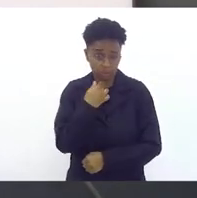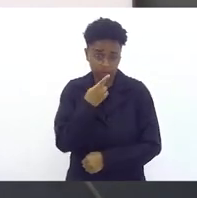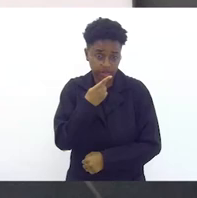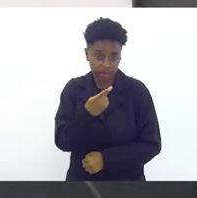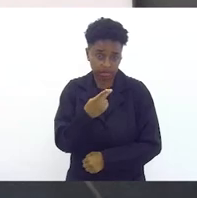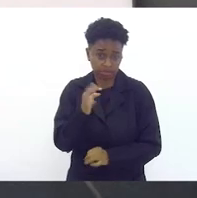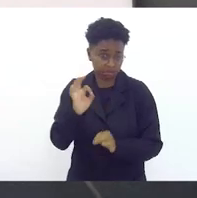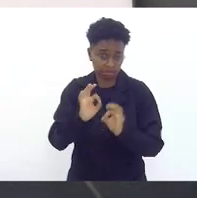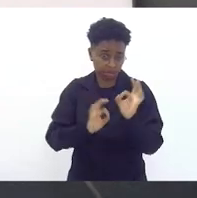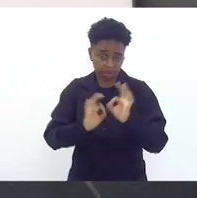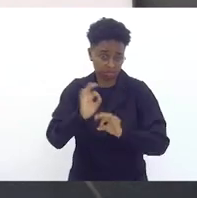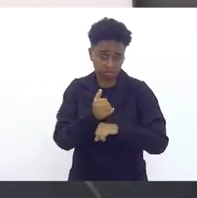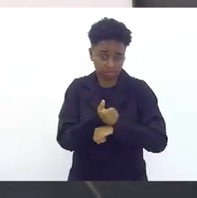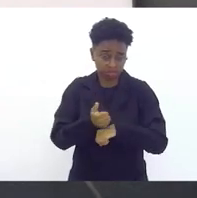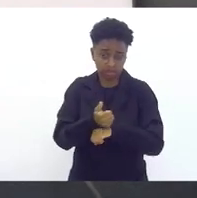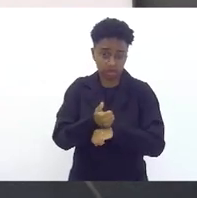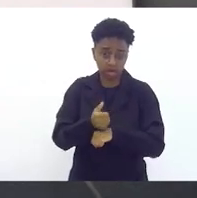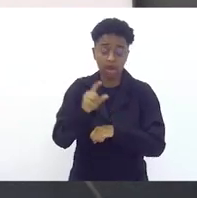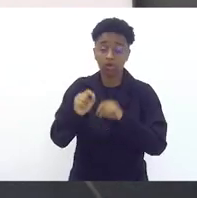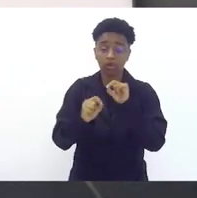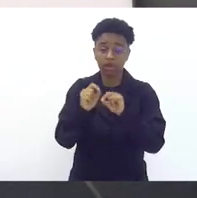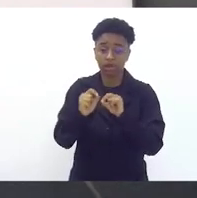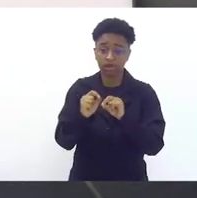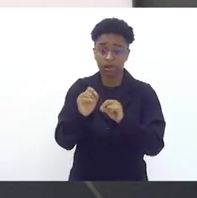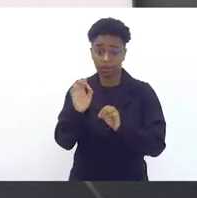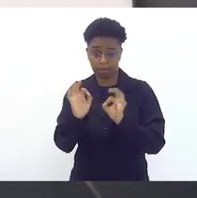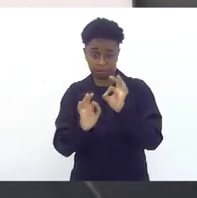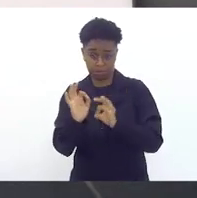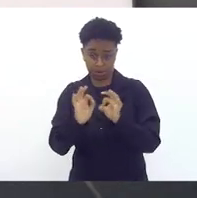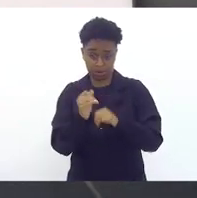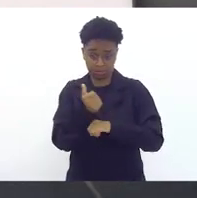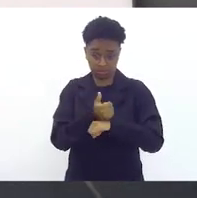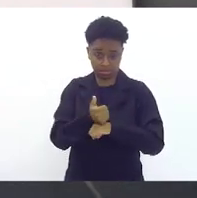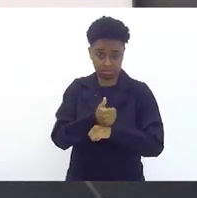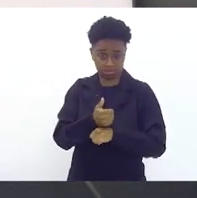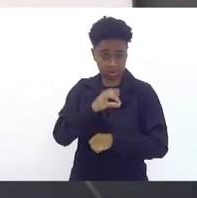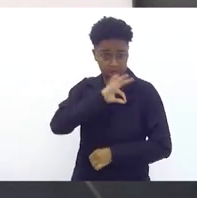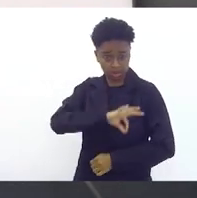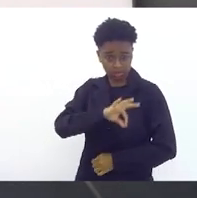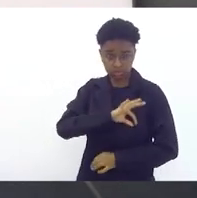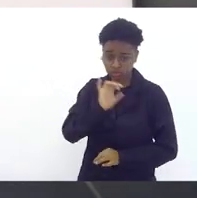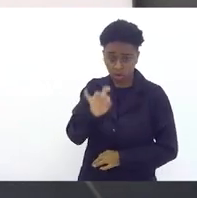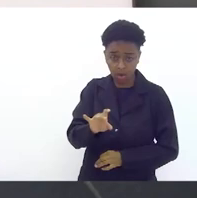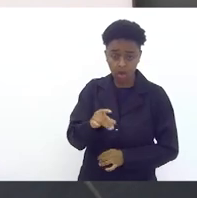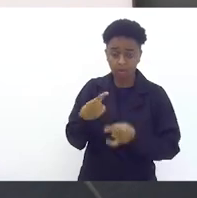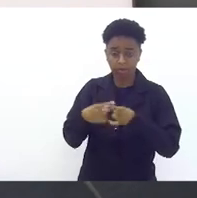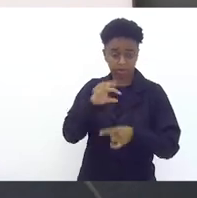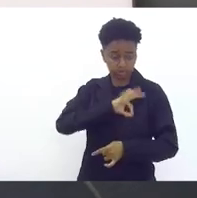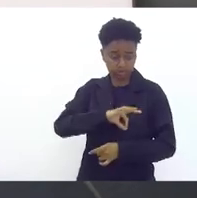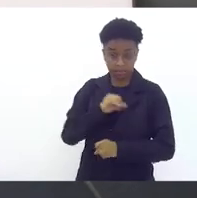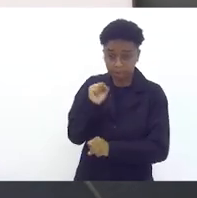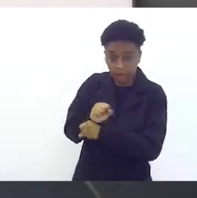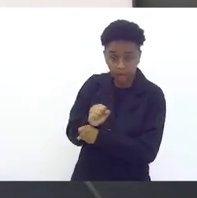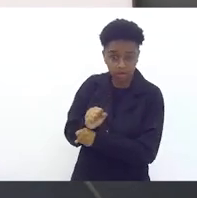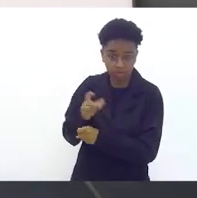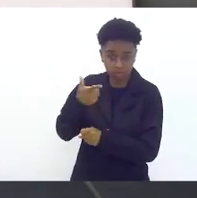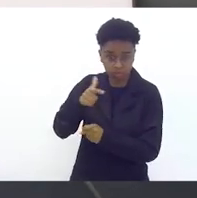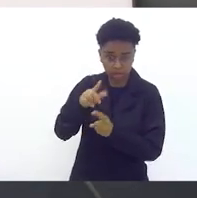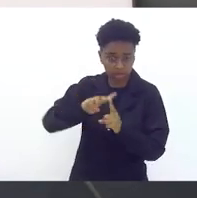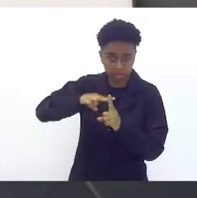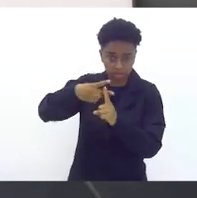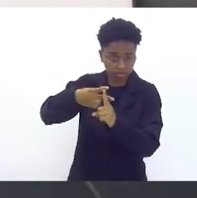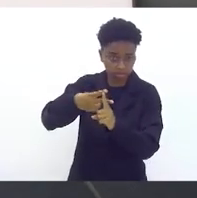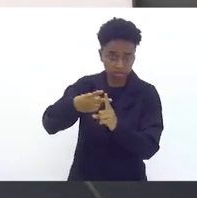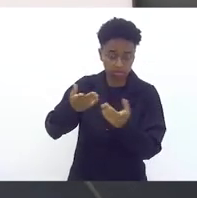plano de cargos, carreiras e salários. É um plano de cargos e remuneração só? Uma remuneração que vai ficar estagnada? Então, este é